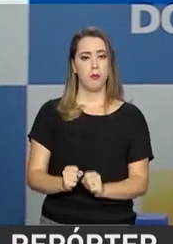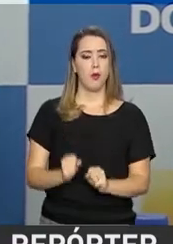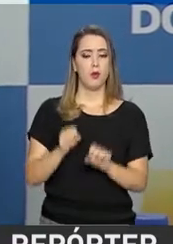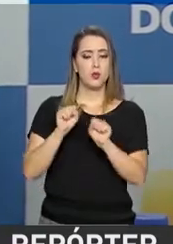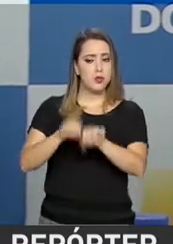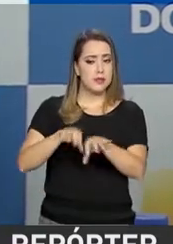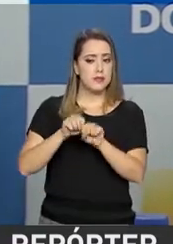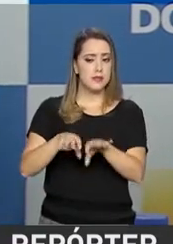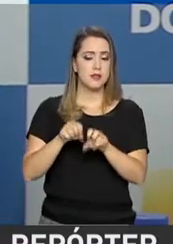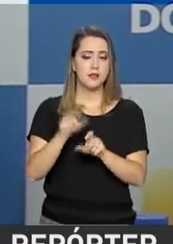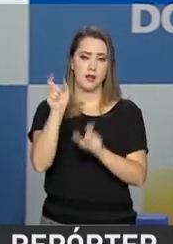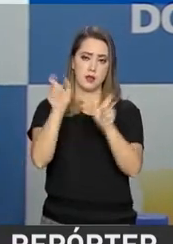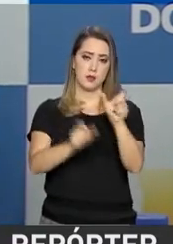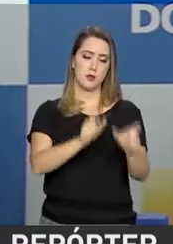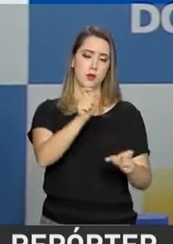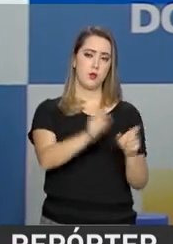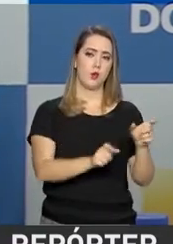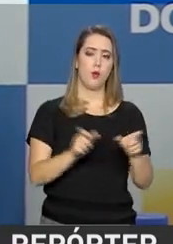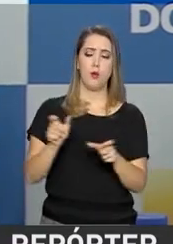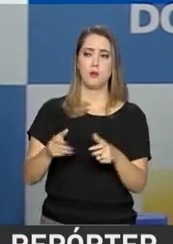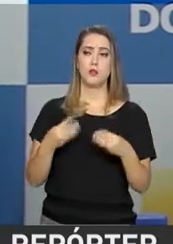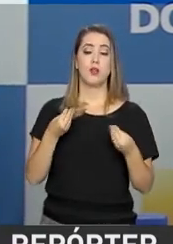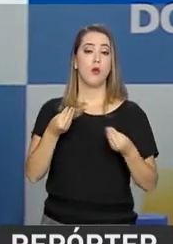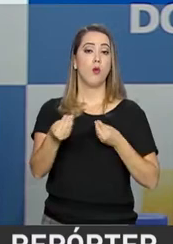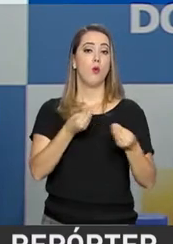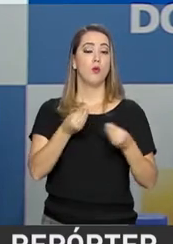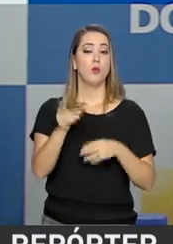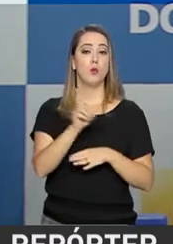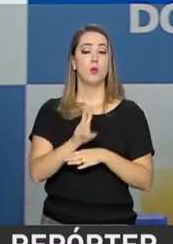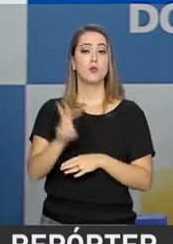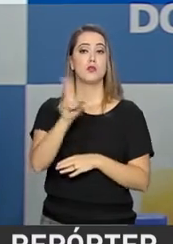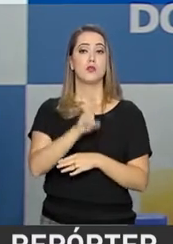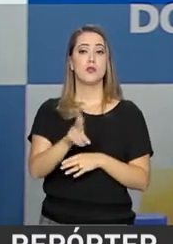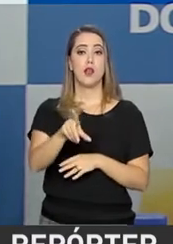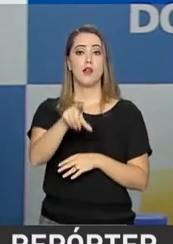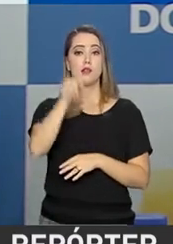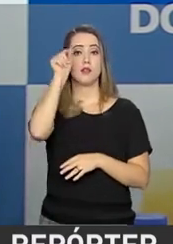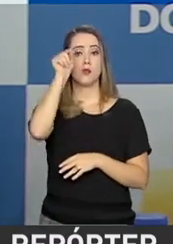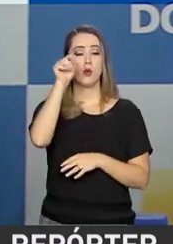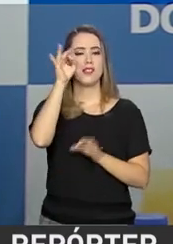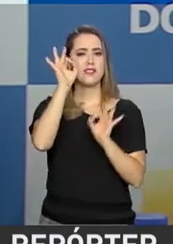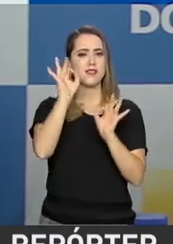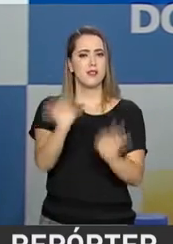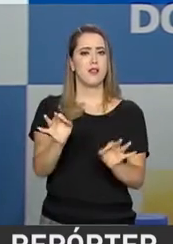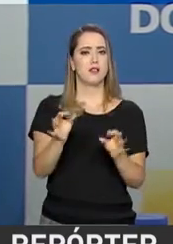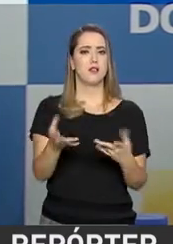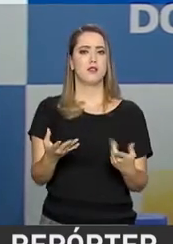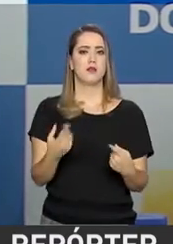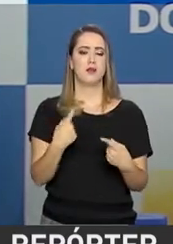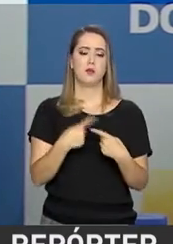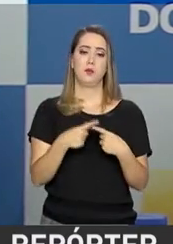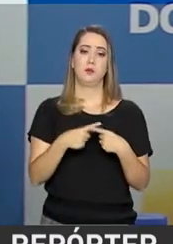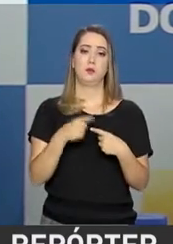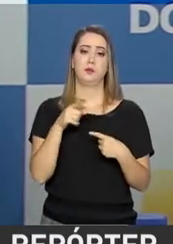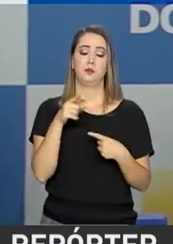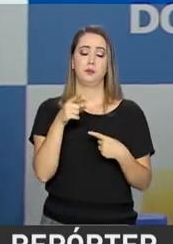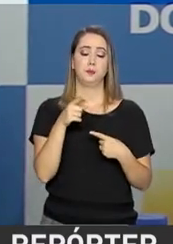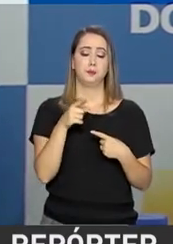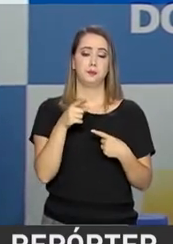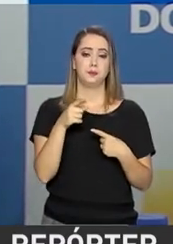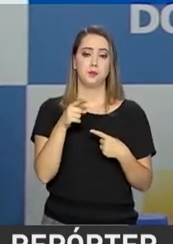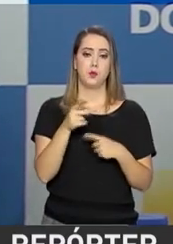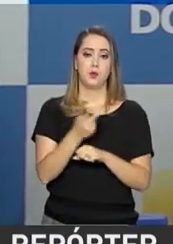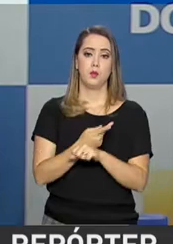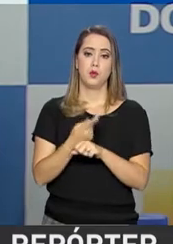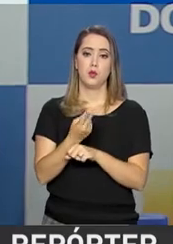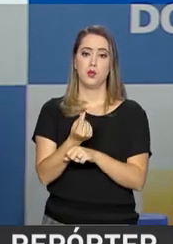o consumidor a tomadas de decisões conscientes no que diz respeito à